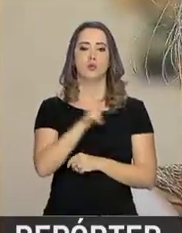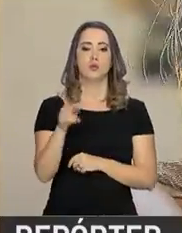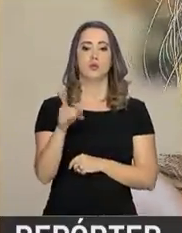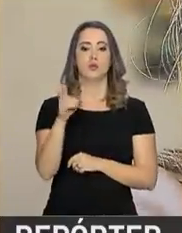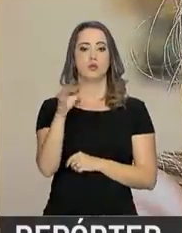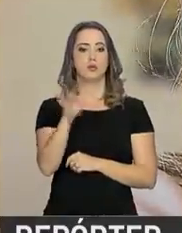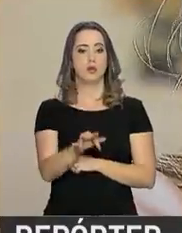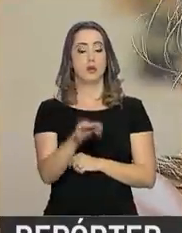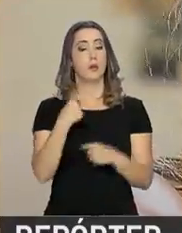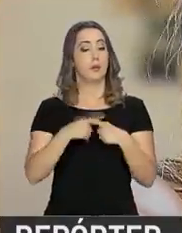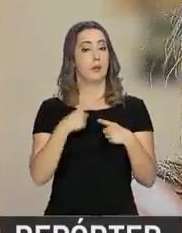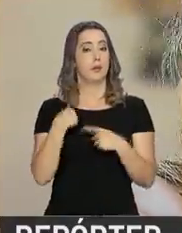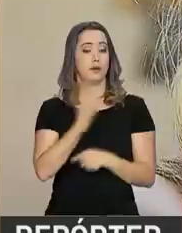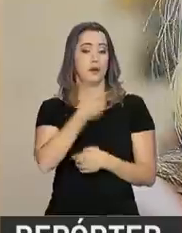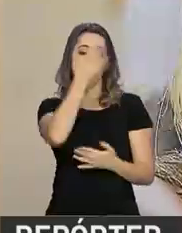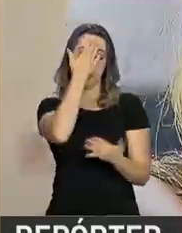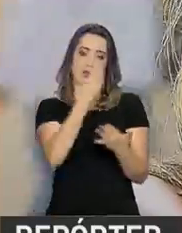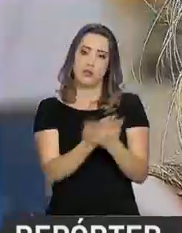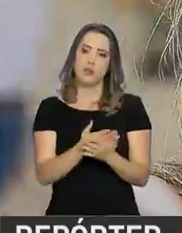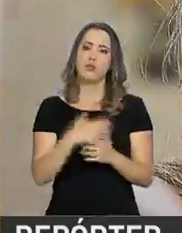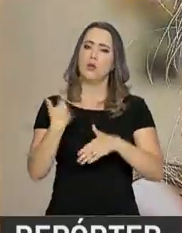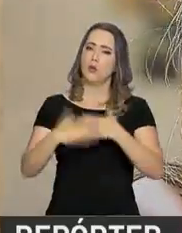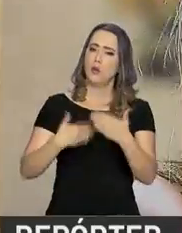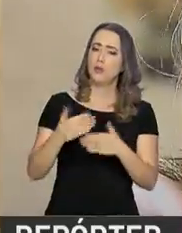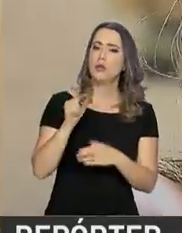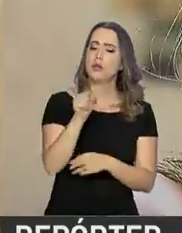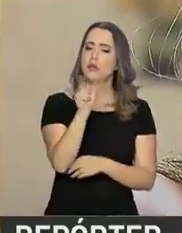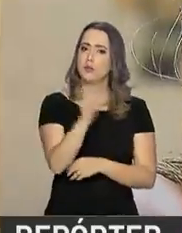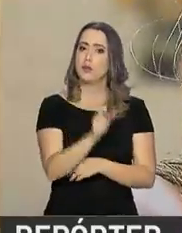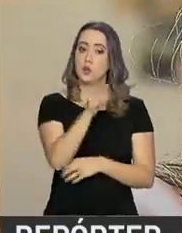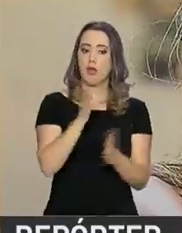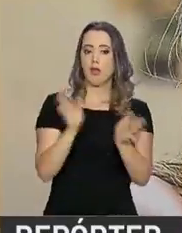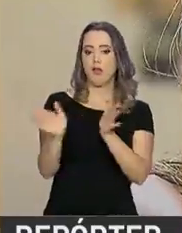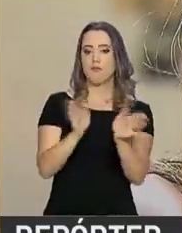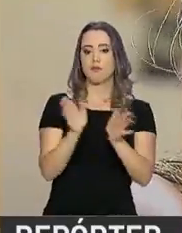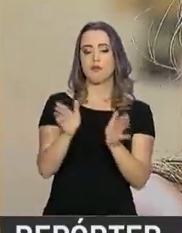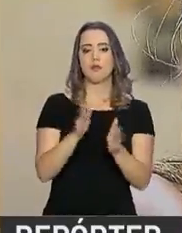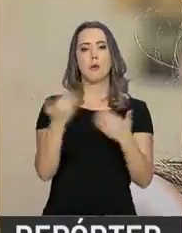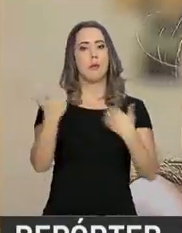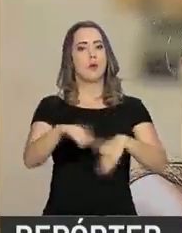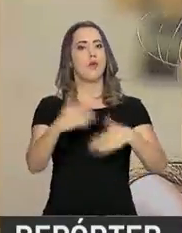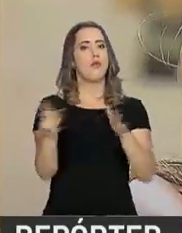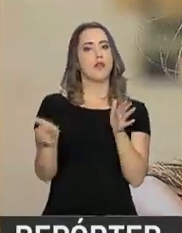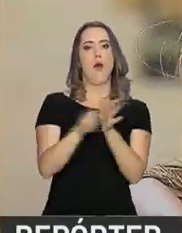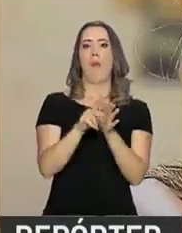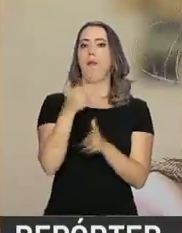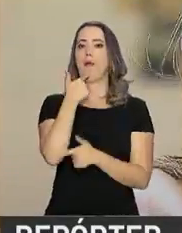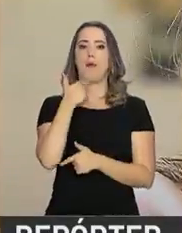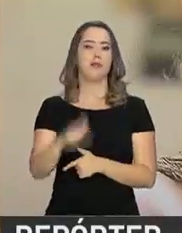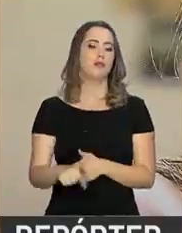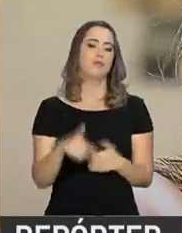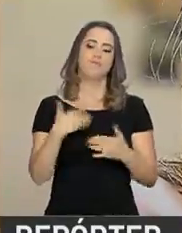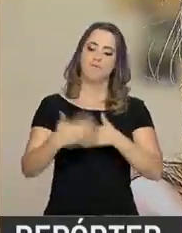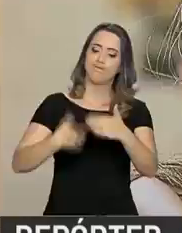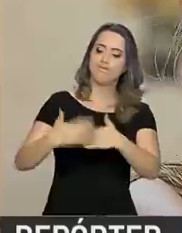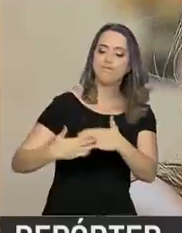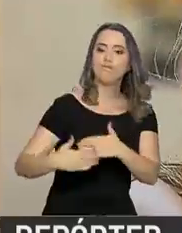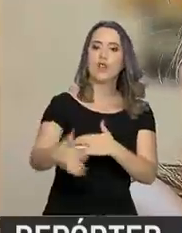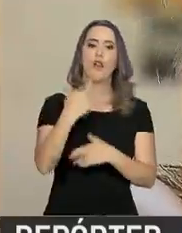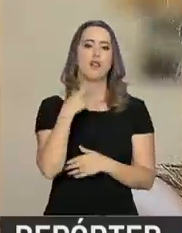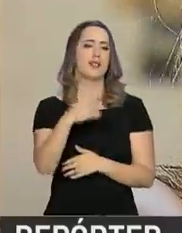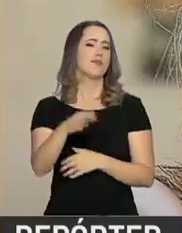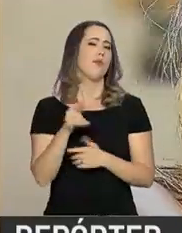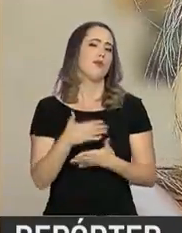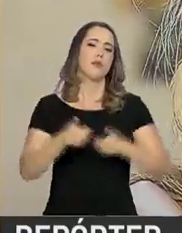federal porque nós acreditamos que a medida que ele tem acessibilidade provas na sua própria língua o desempenho o resultado